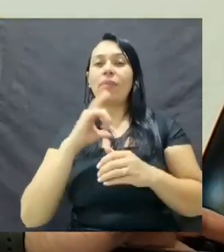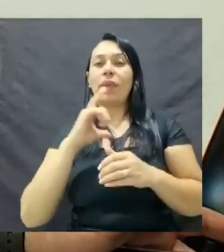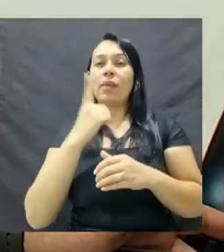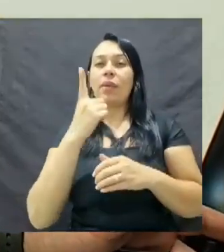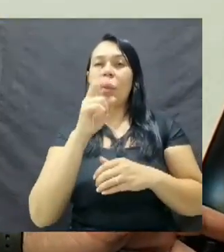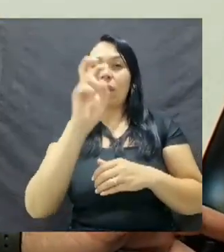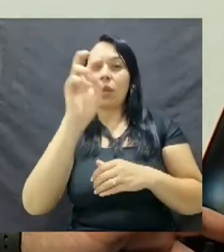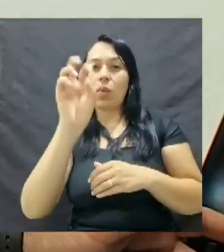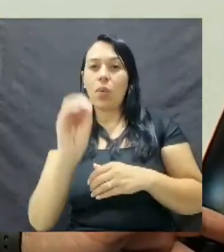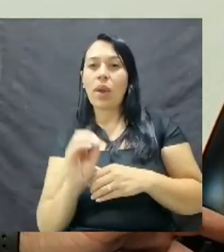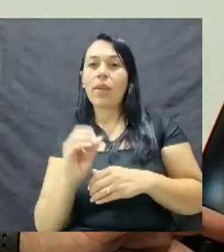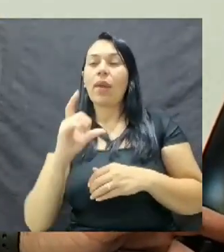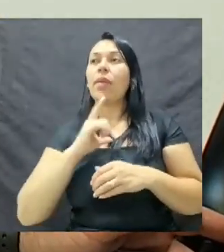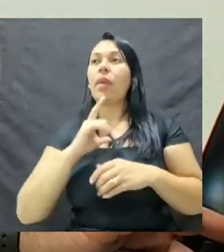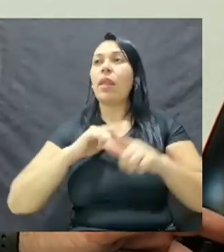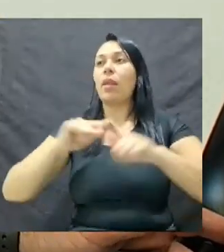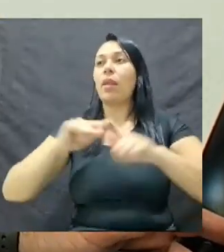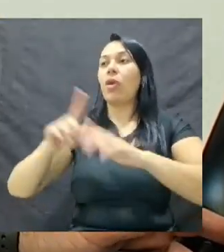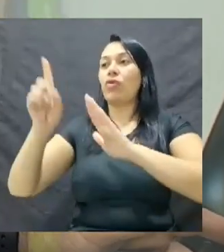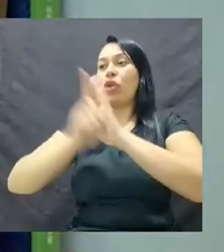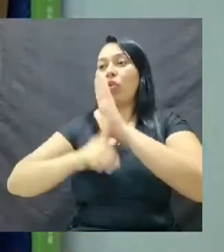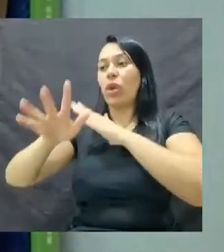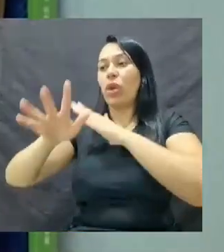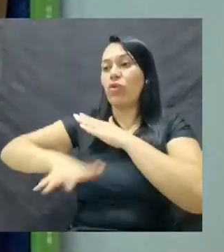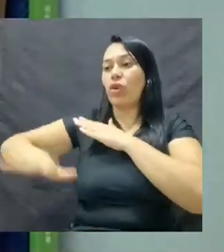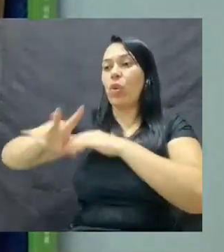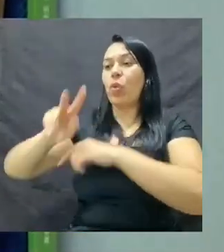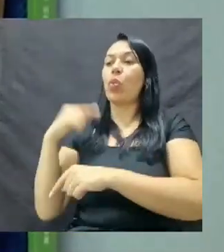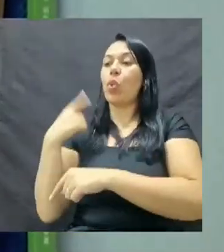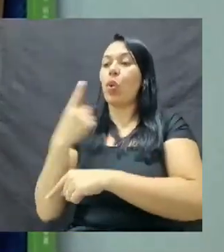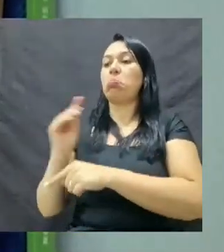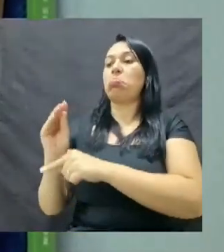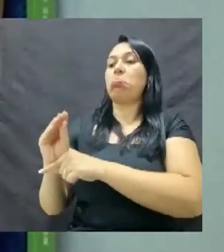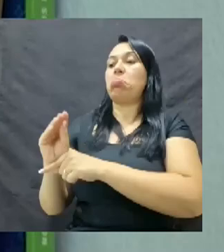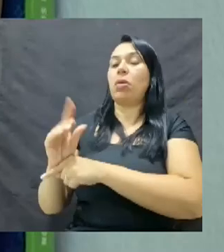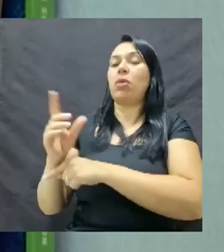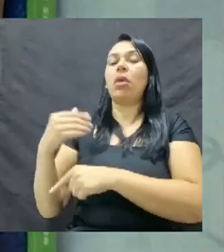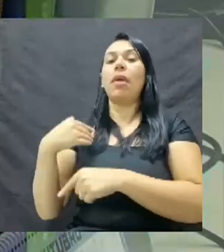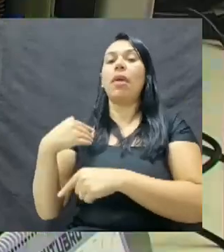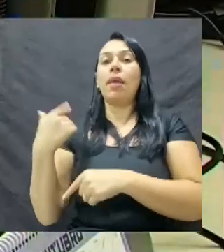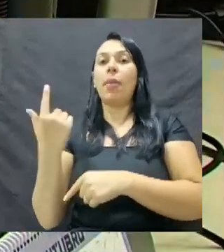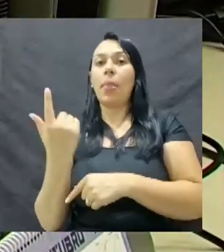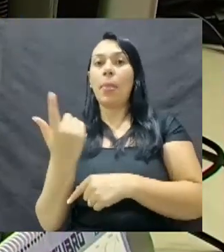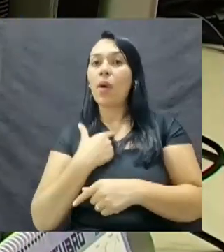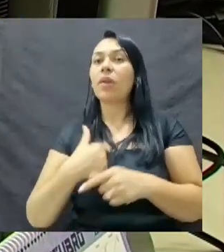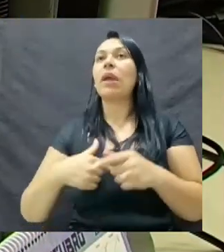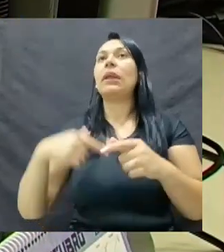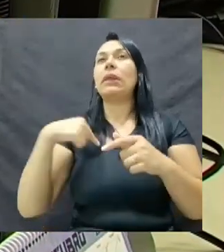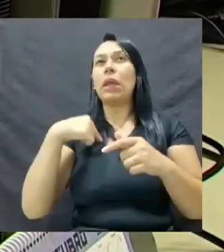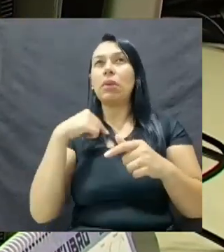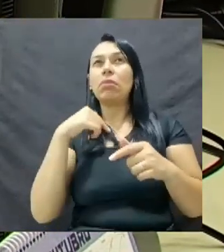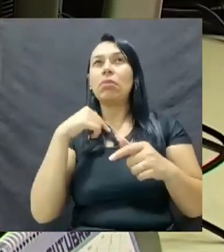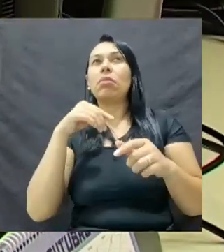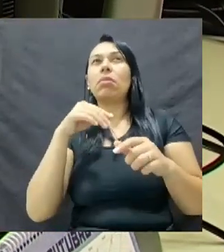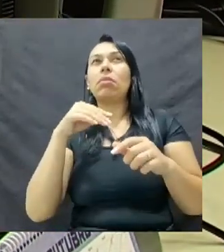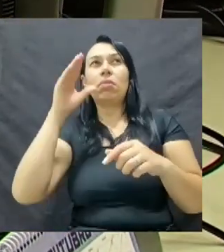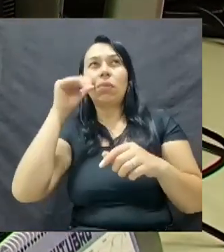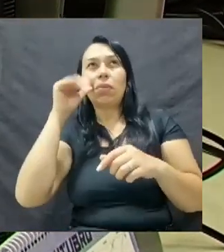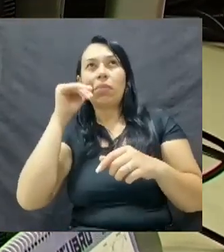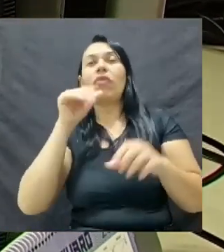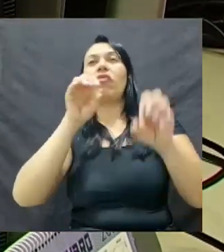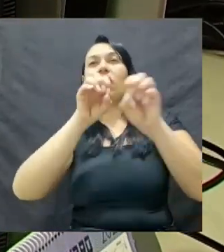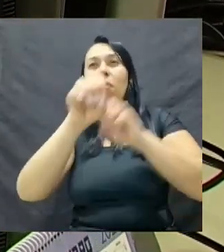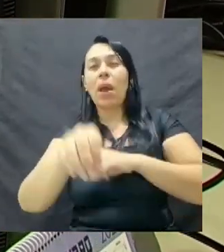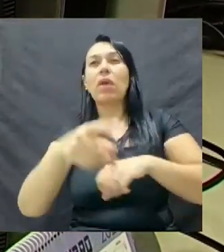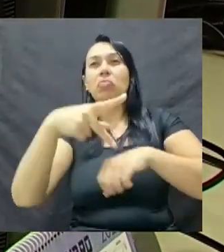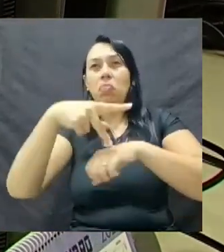diretoria-geral. Então, todos os servidores com ensino superior, especialização, muitos com